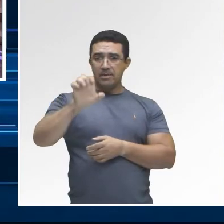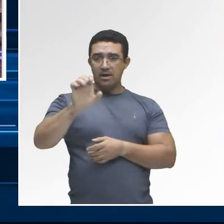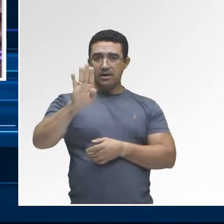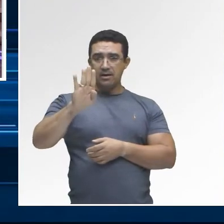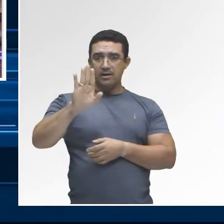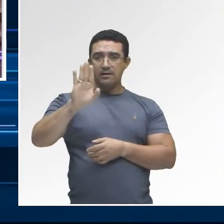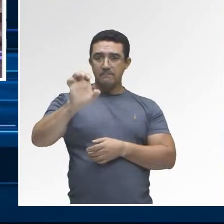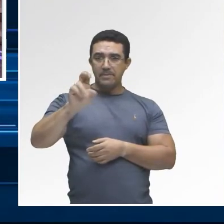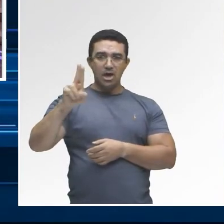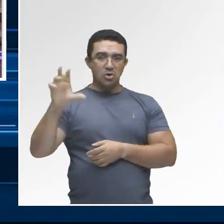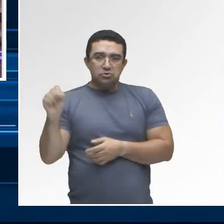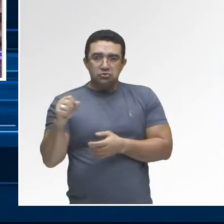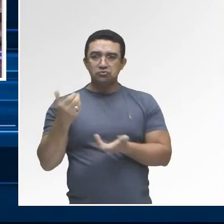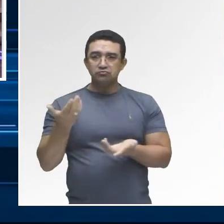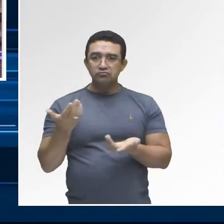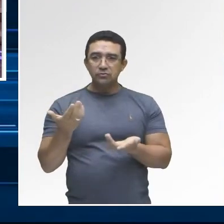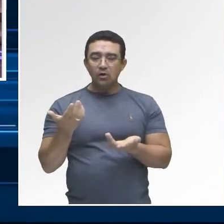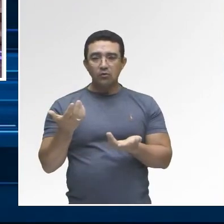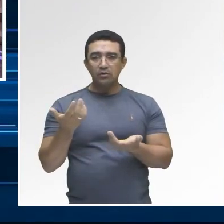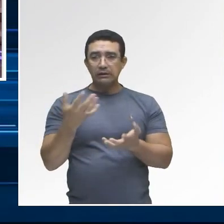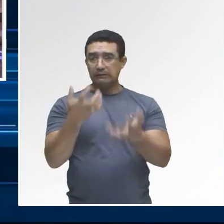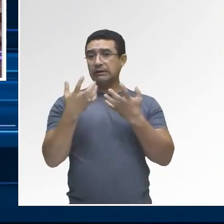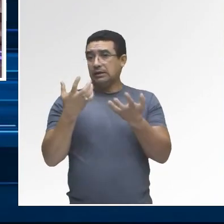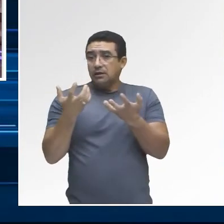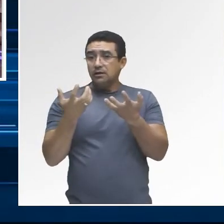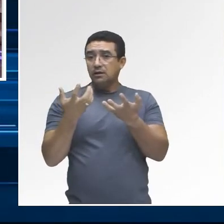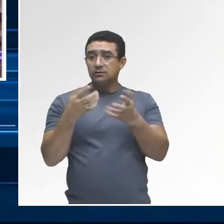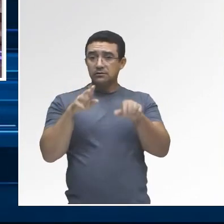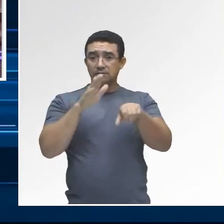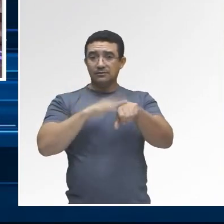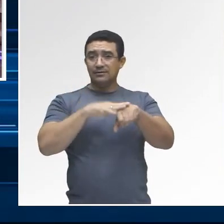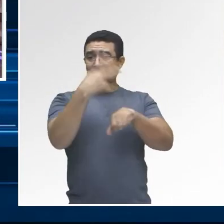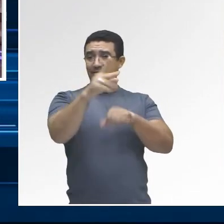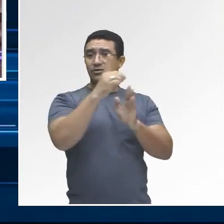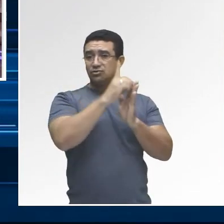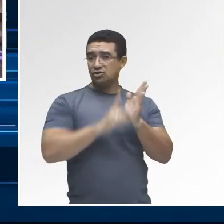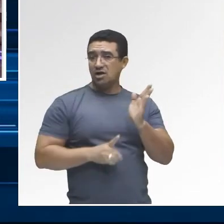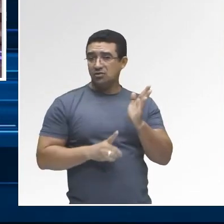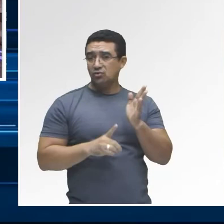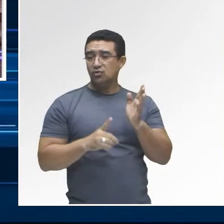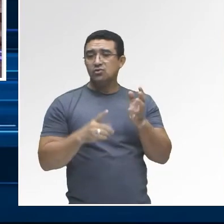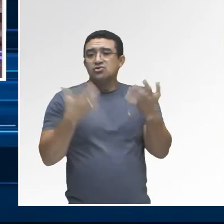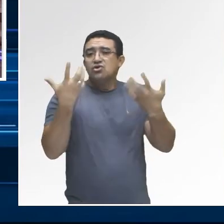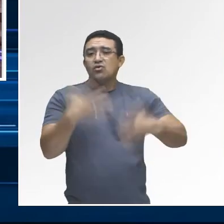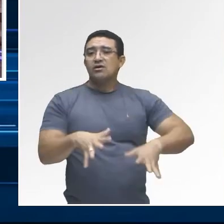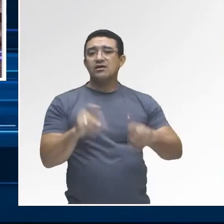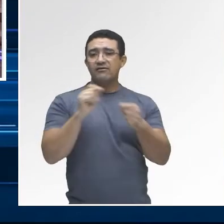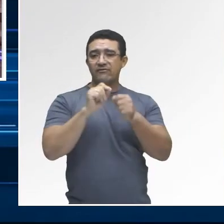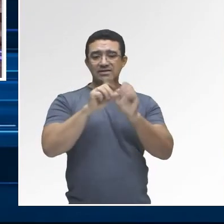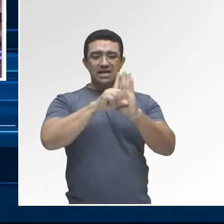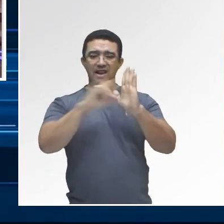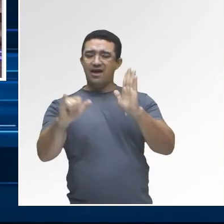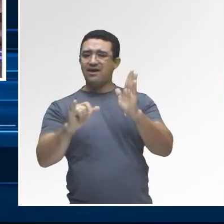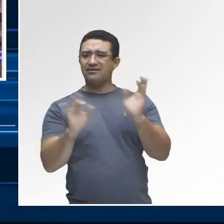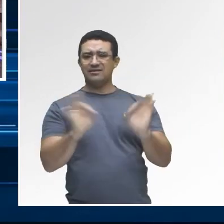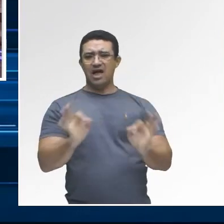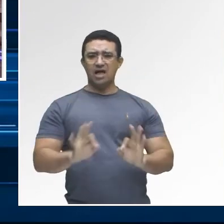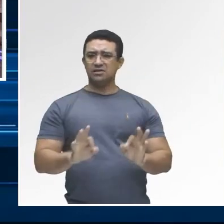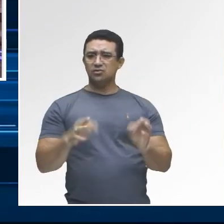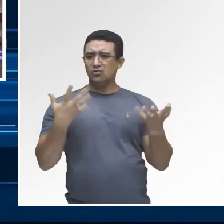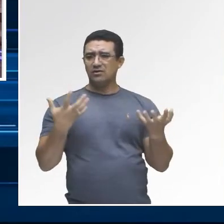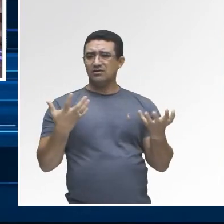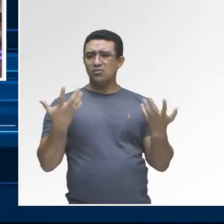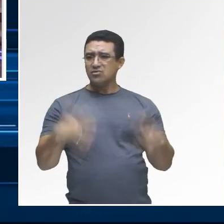bem. Eles tinham poder político, então eles não iam investir em reforma agrária, nada de lei frumentária, isso não interessava